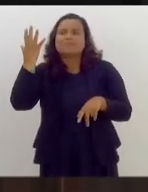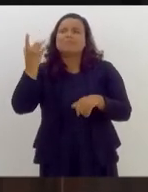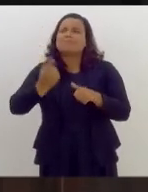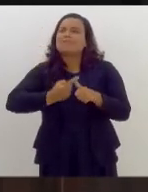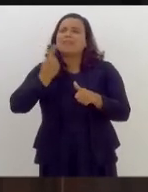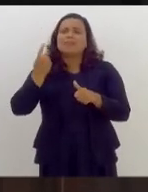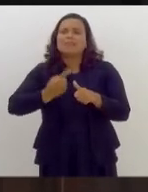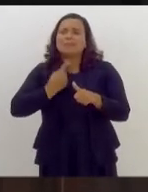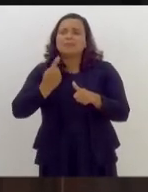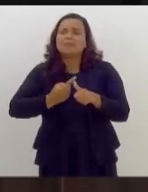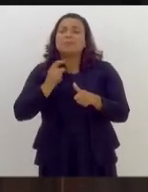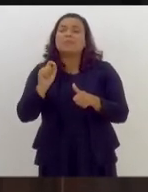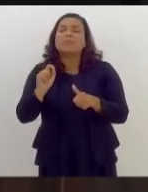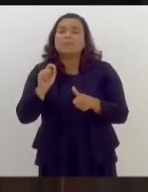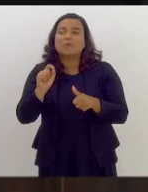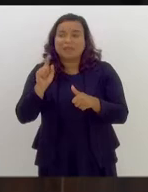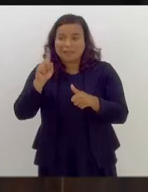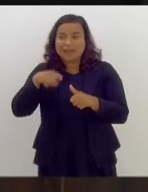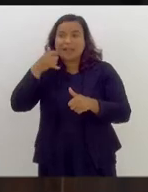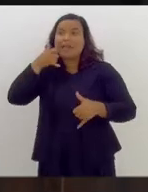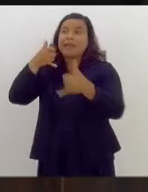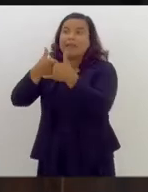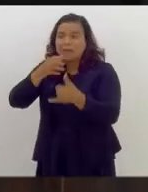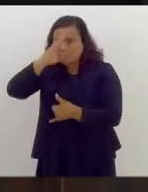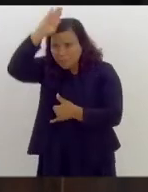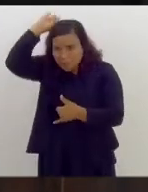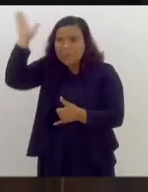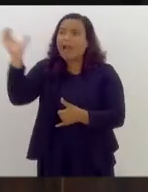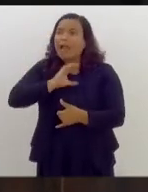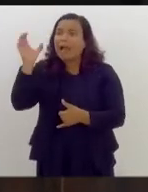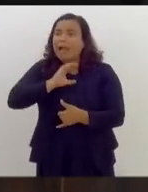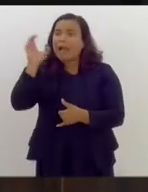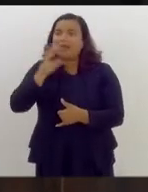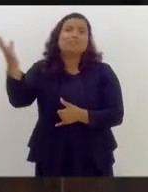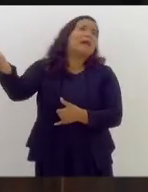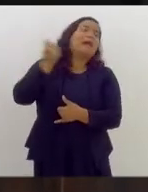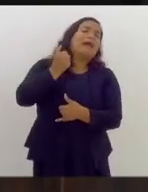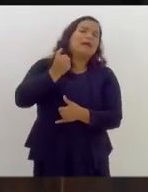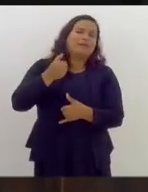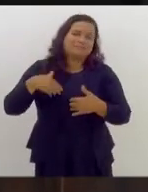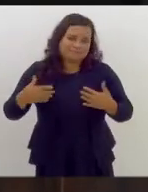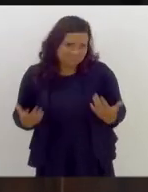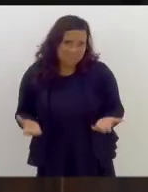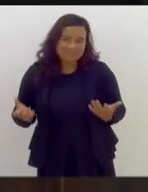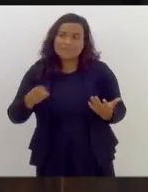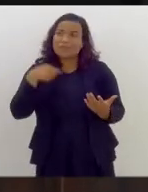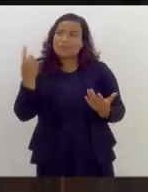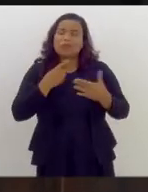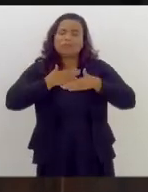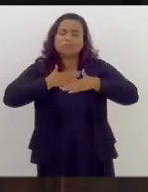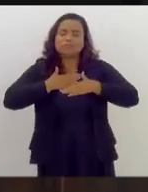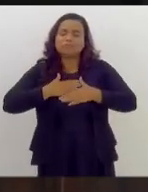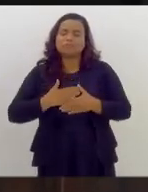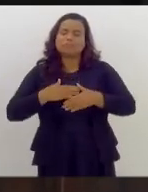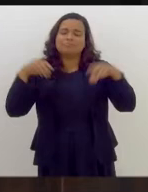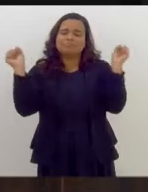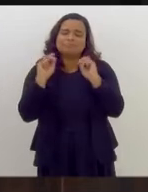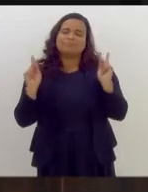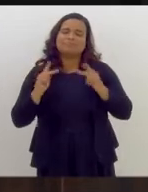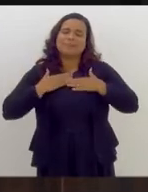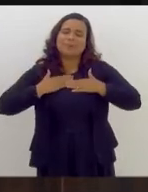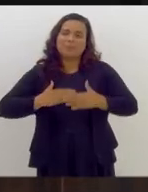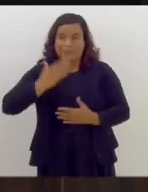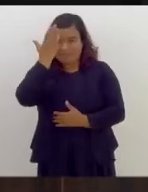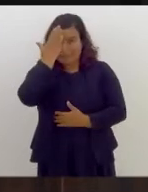primeira coisa que nós fazemos é chama o bombeiro. E a tranquilidade que nos dá saber que nós